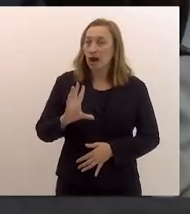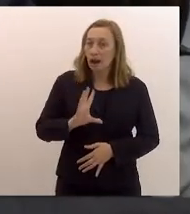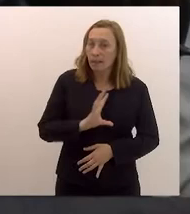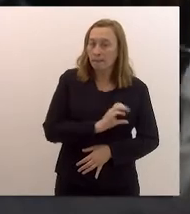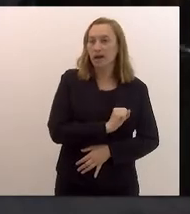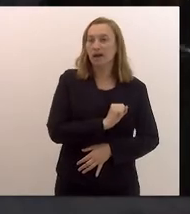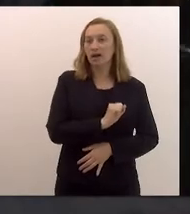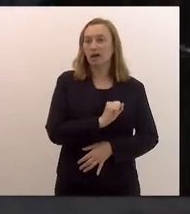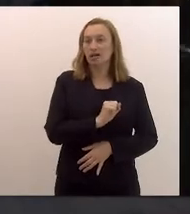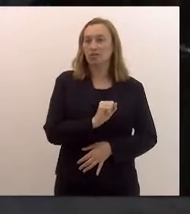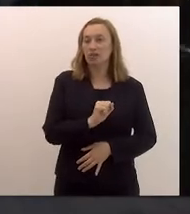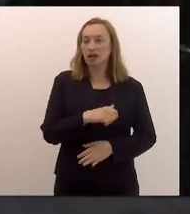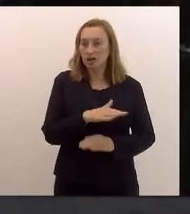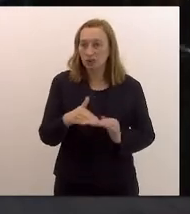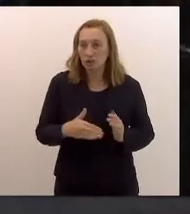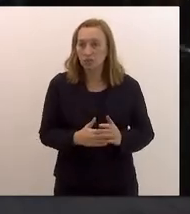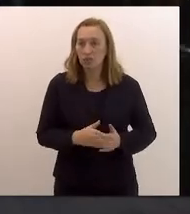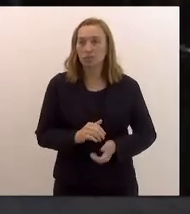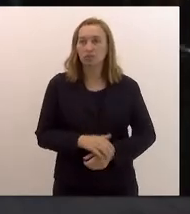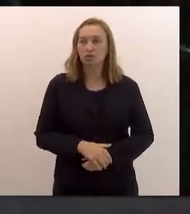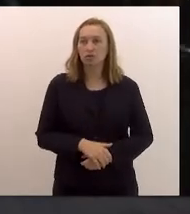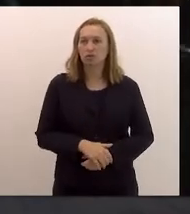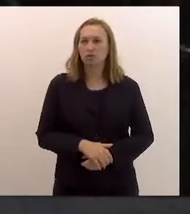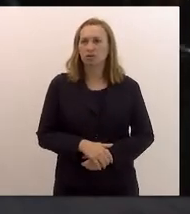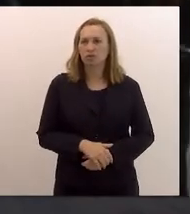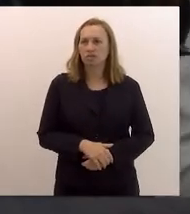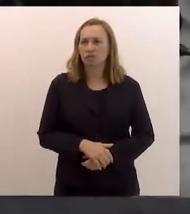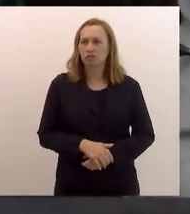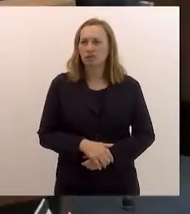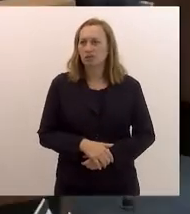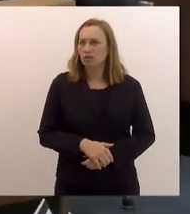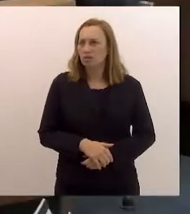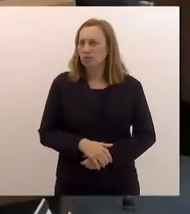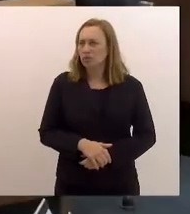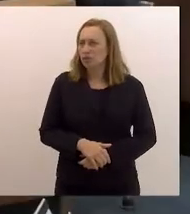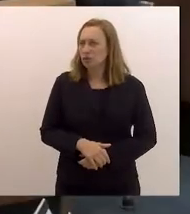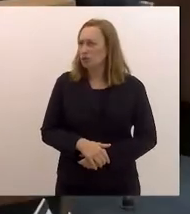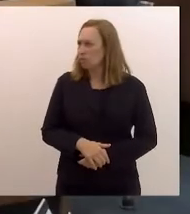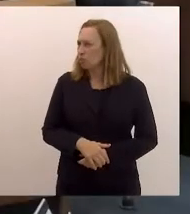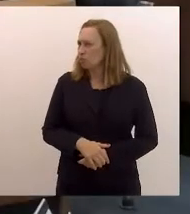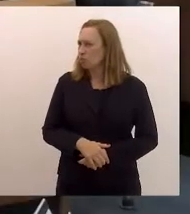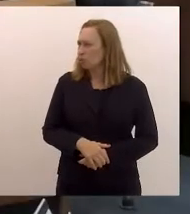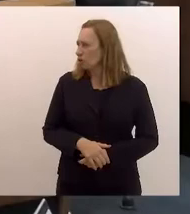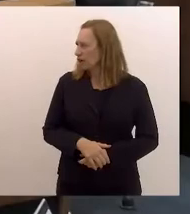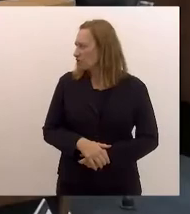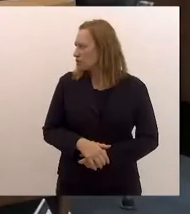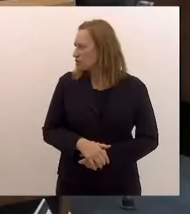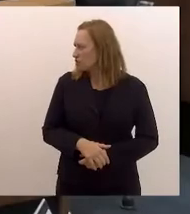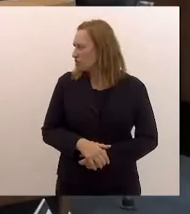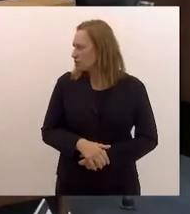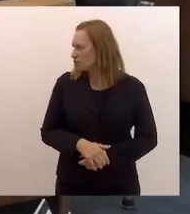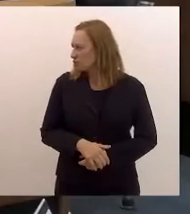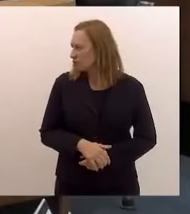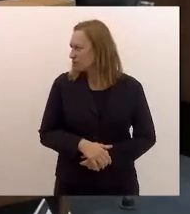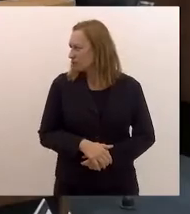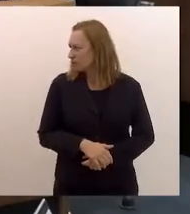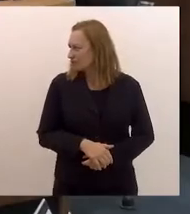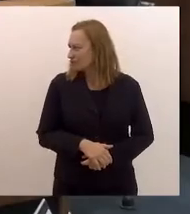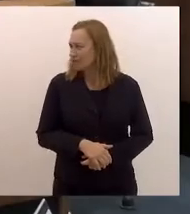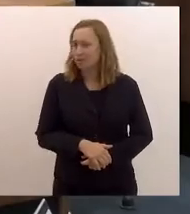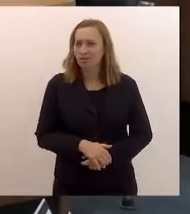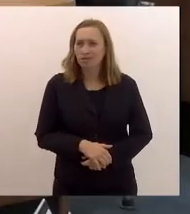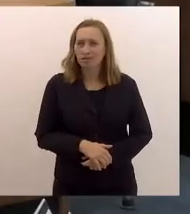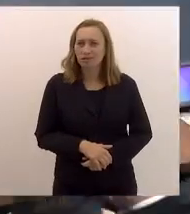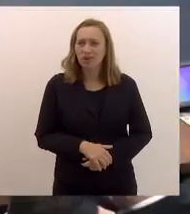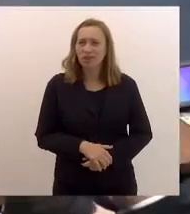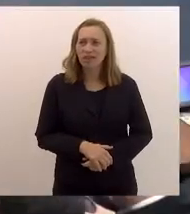muito bem o o resultado da Marta tá bom bom dia a